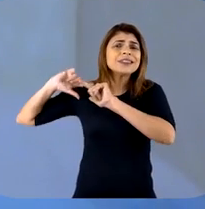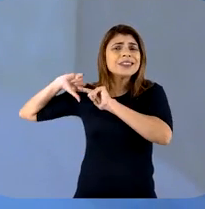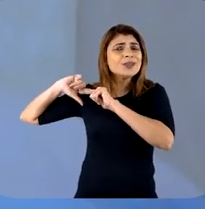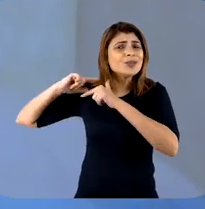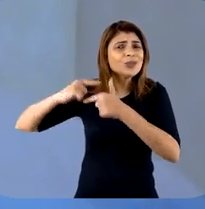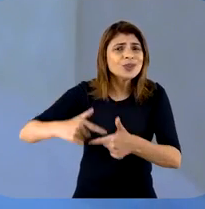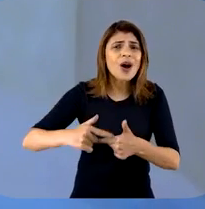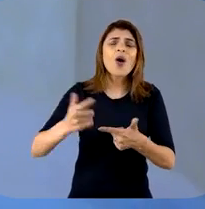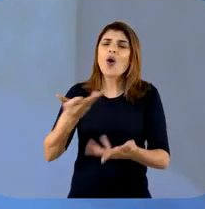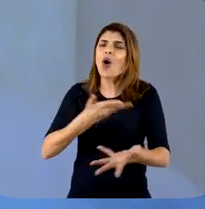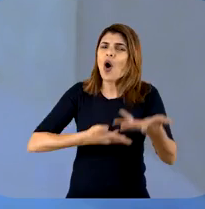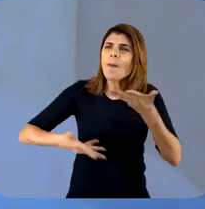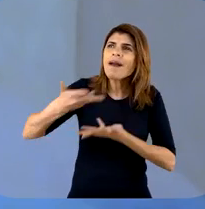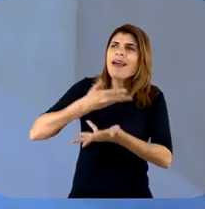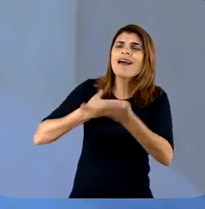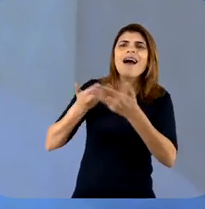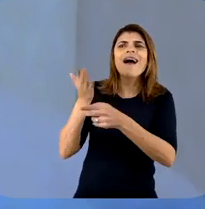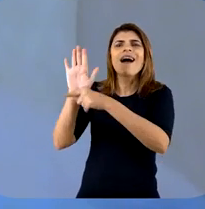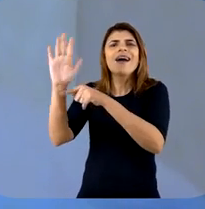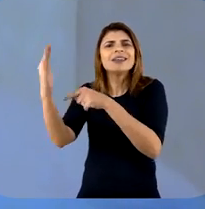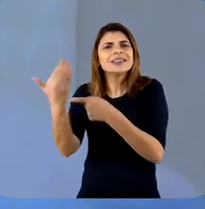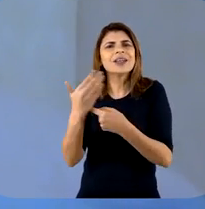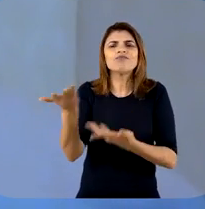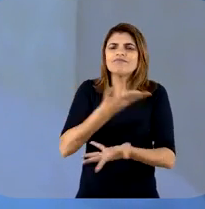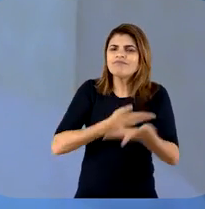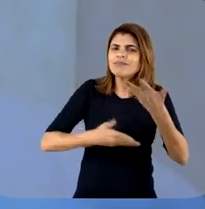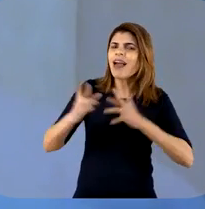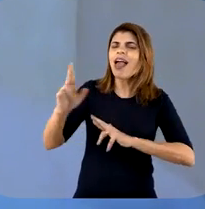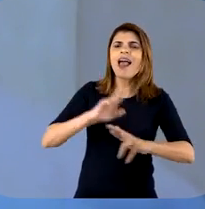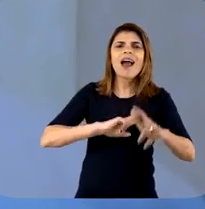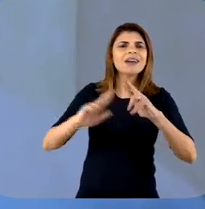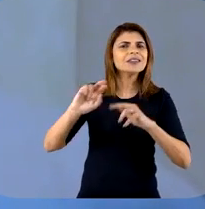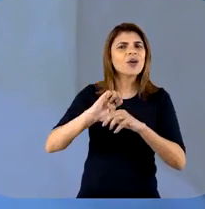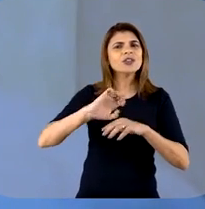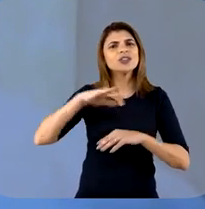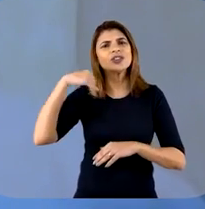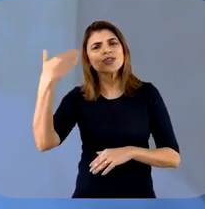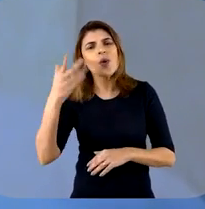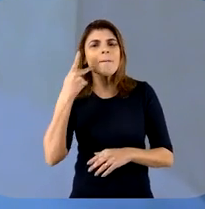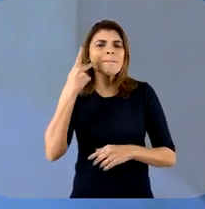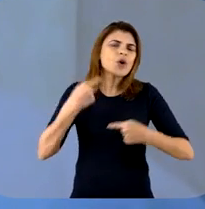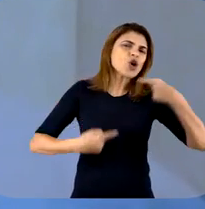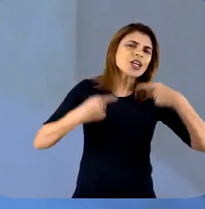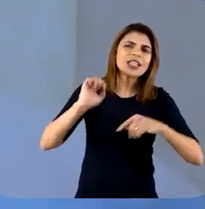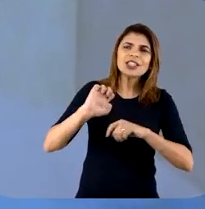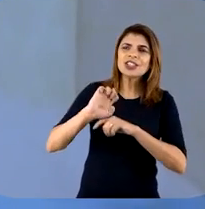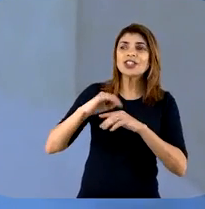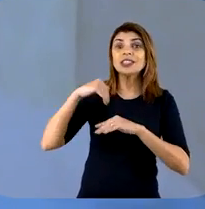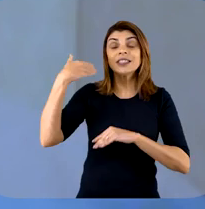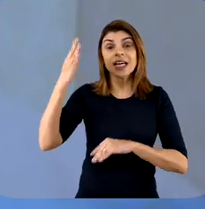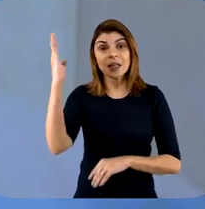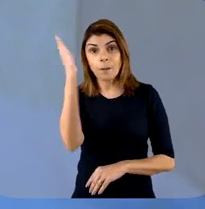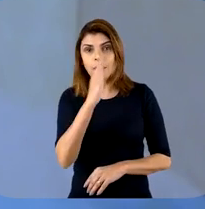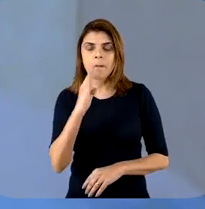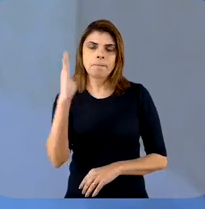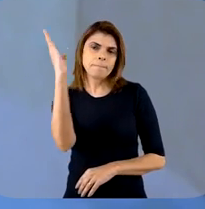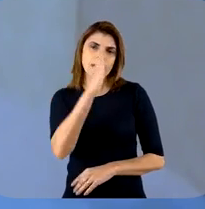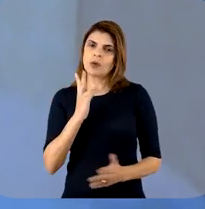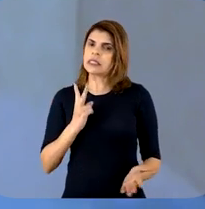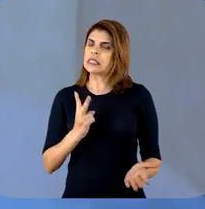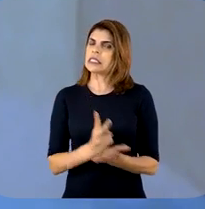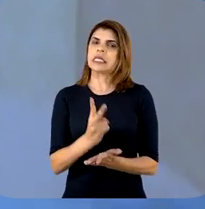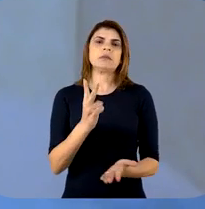de cooperação internacional, de relações exteriores, de política externa do Brasil. O Brasil sempre foi